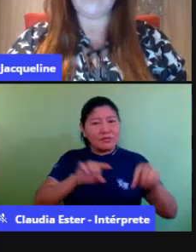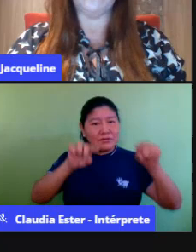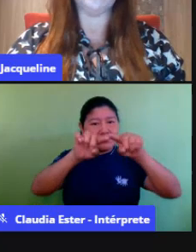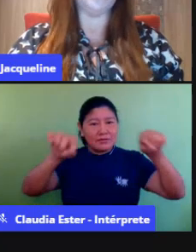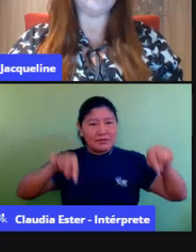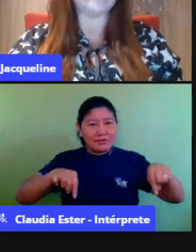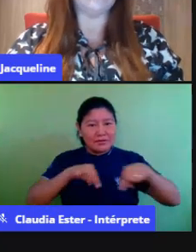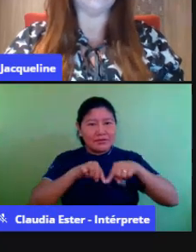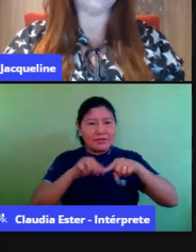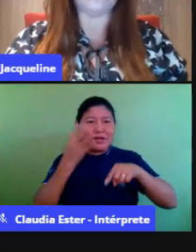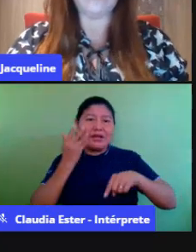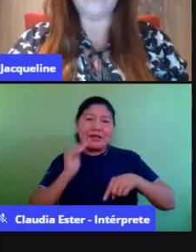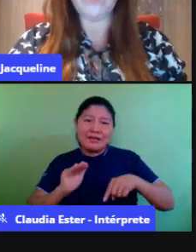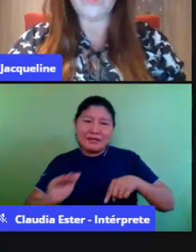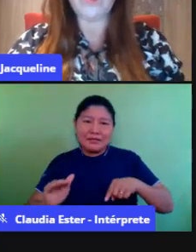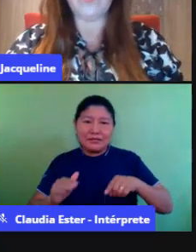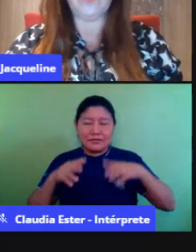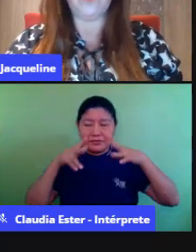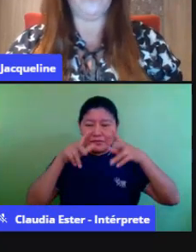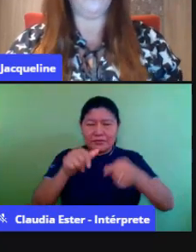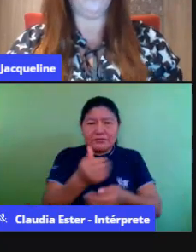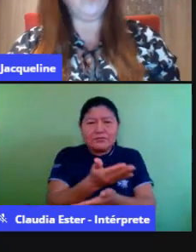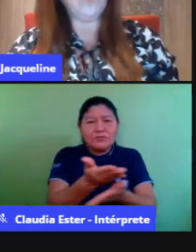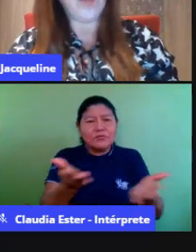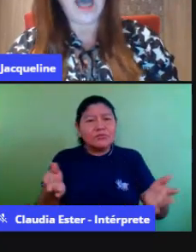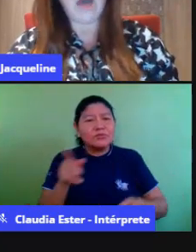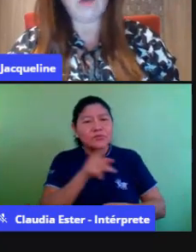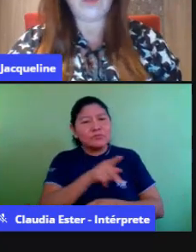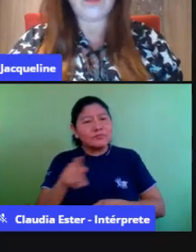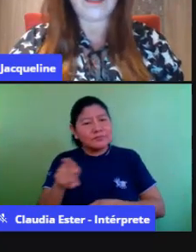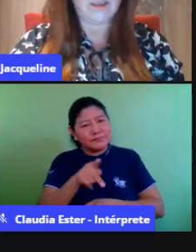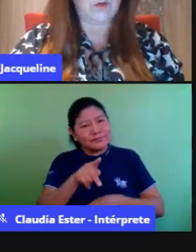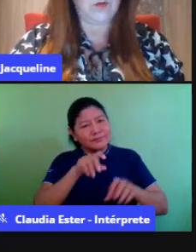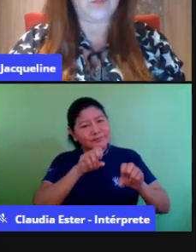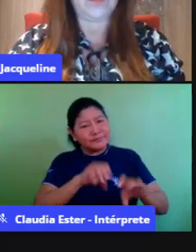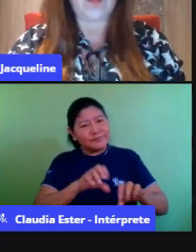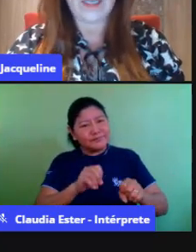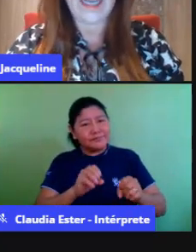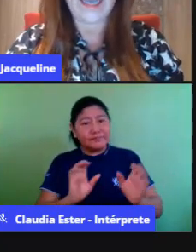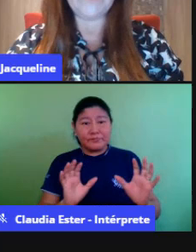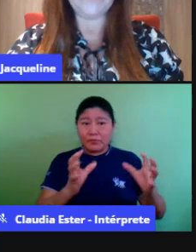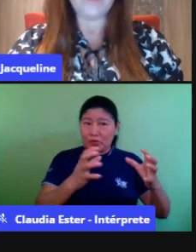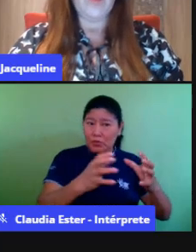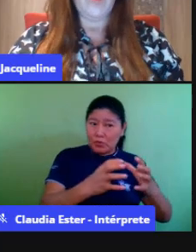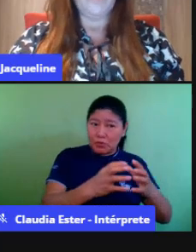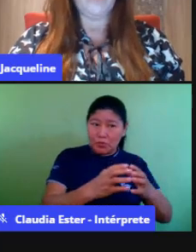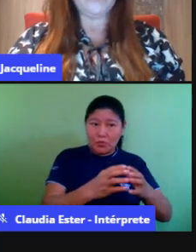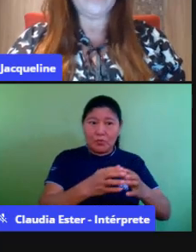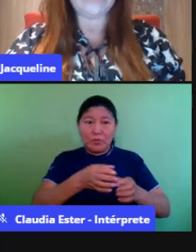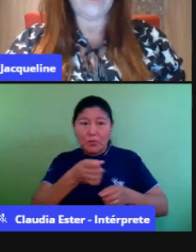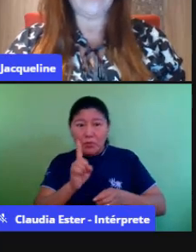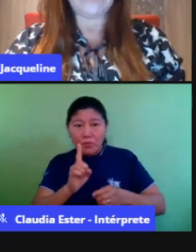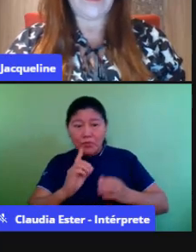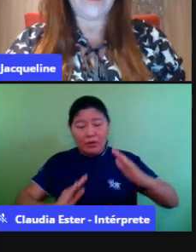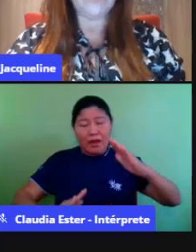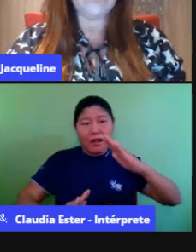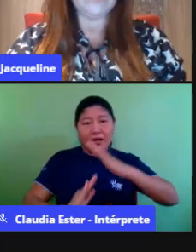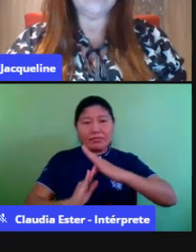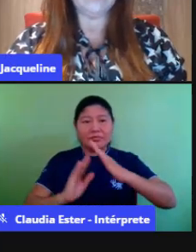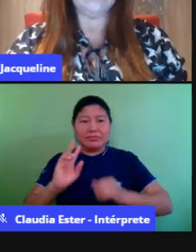destina-se aos professores da educação infantil do grupo 1 ao grupo 5, ok? Pode passar